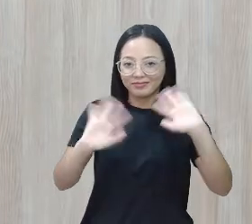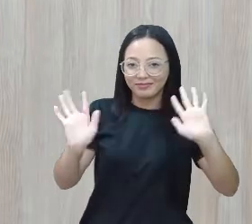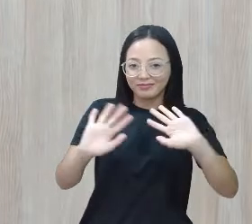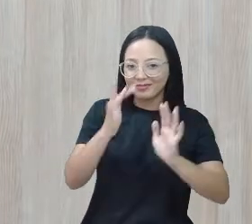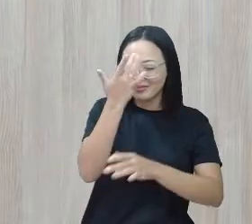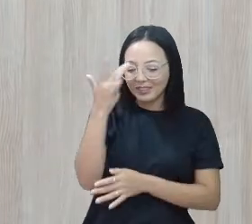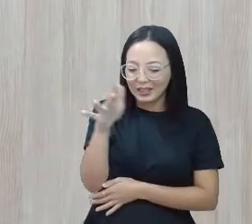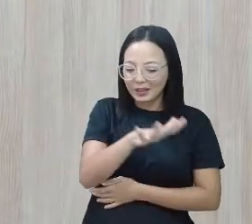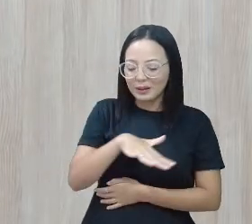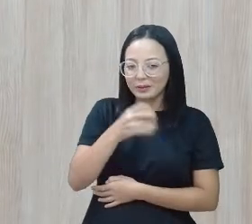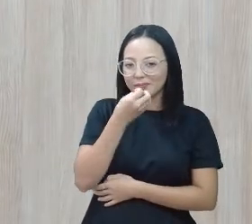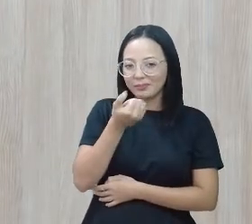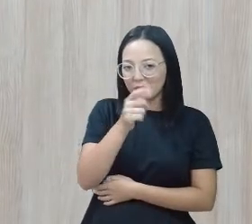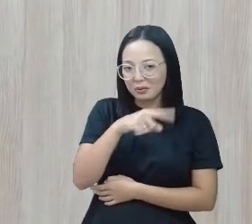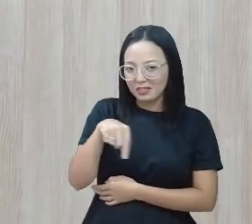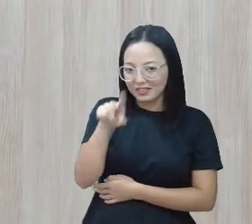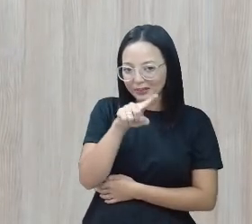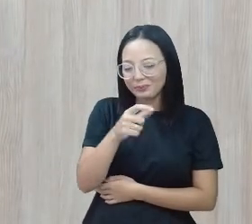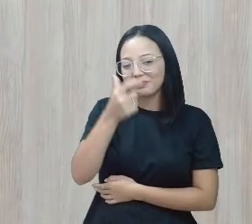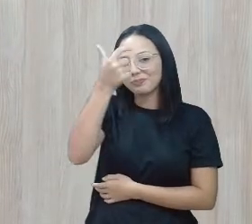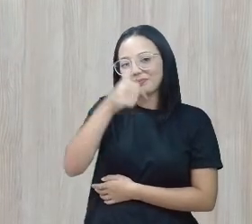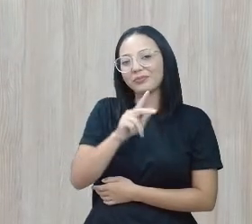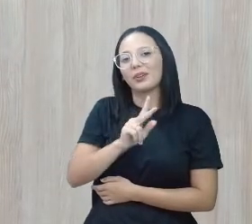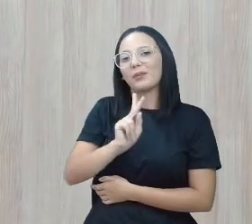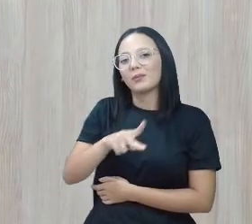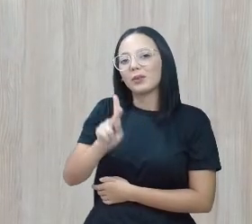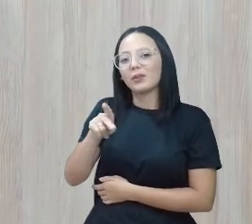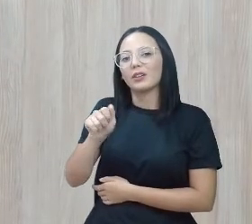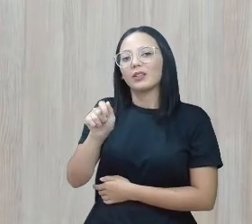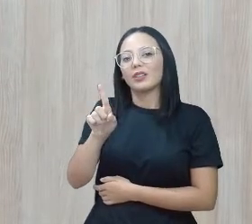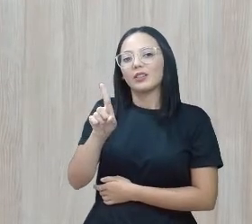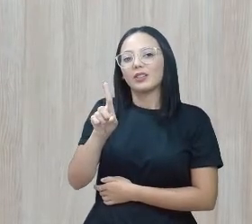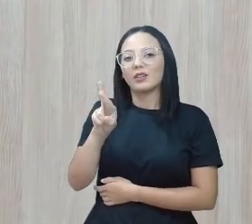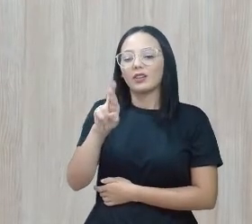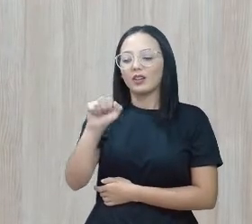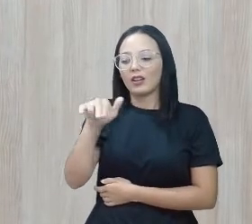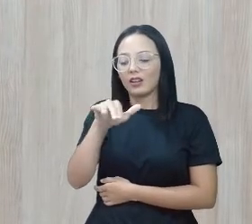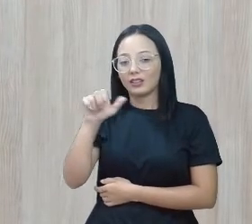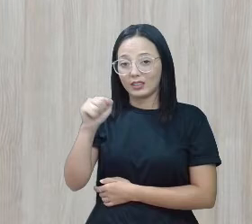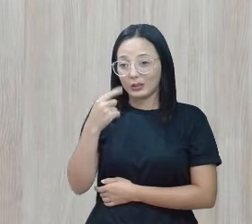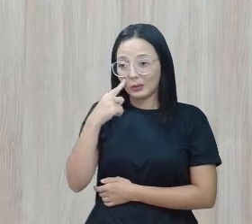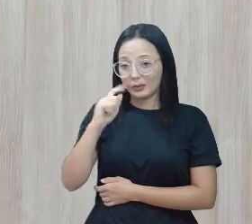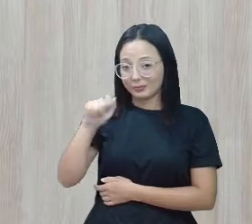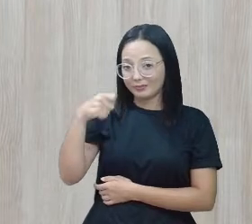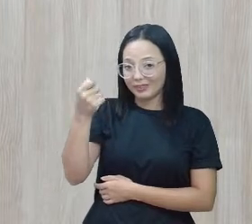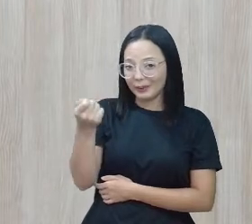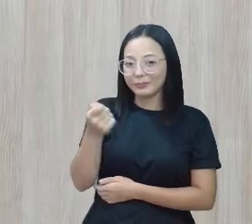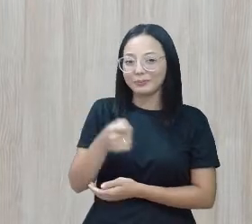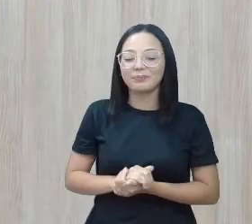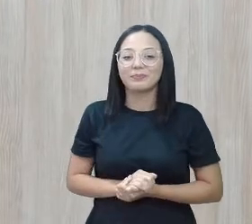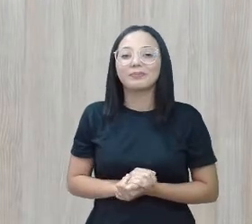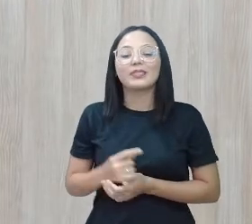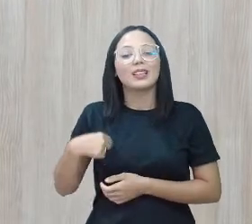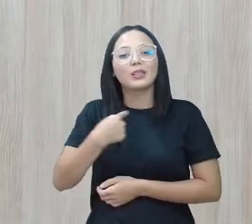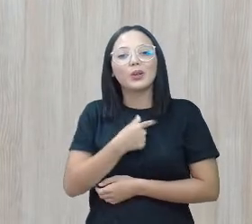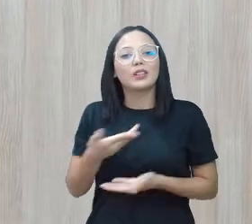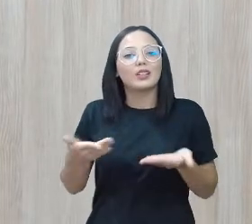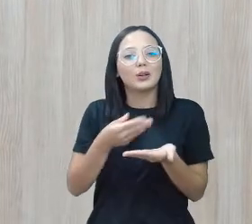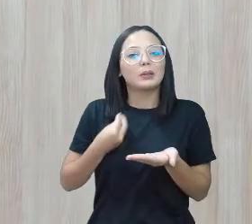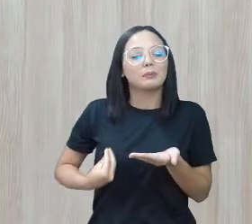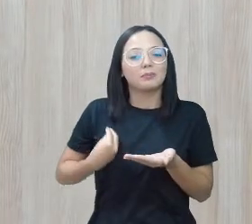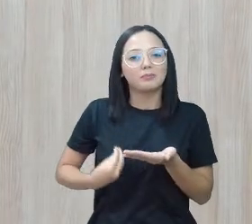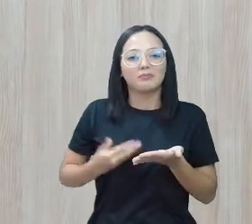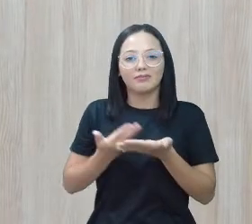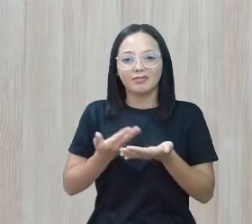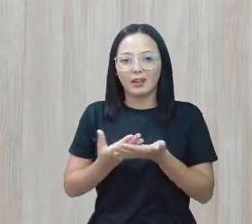Olá pessoal, tudo bem com vocês? Eu sou a professora Adriana Maria e este é o meu sinal. Estamos aqui para mais uma